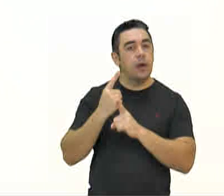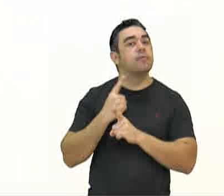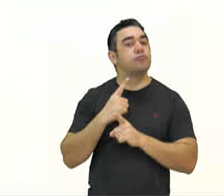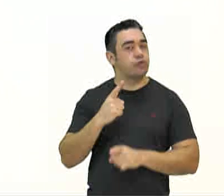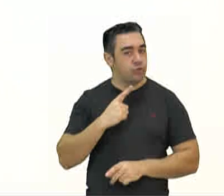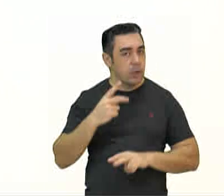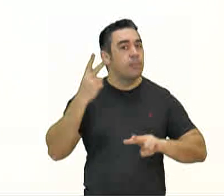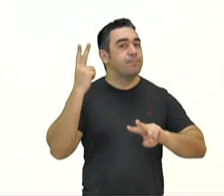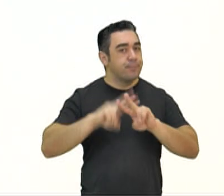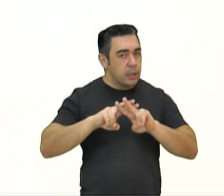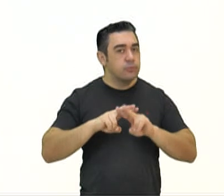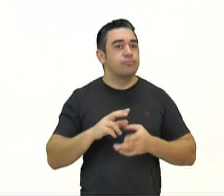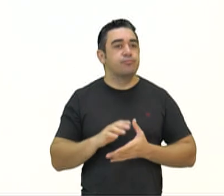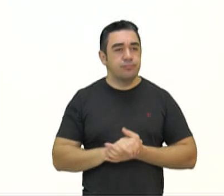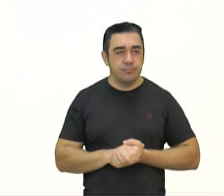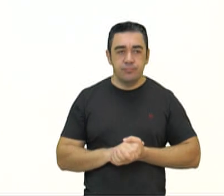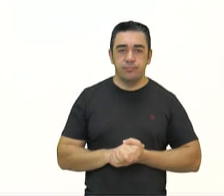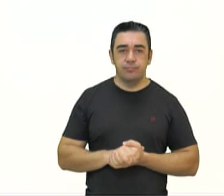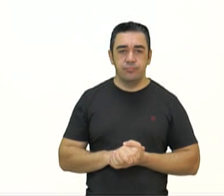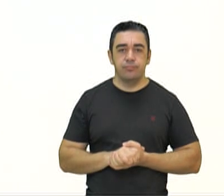ferrado.